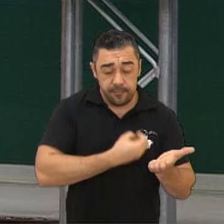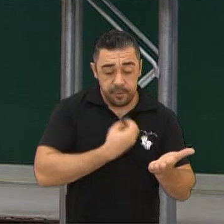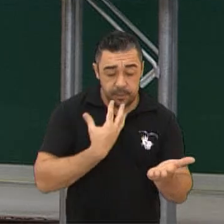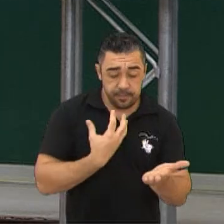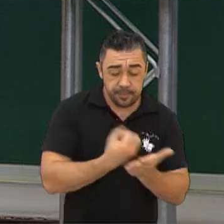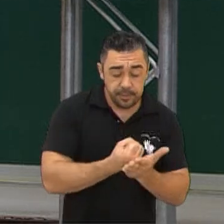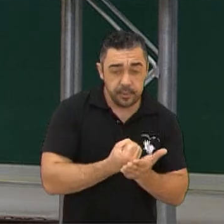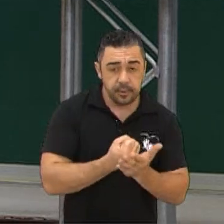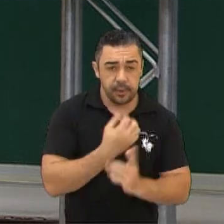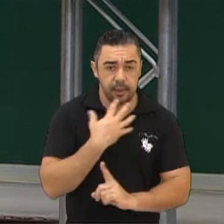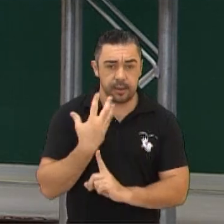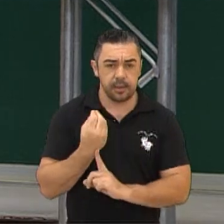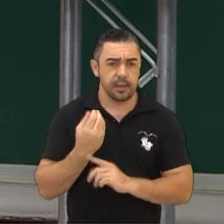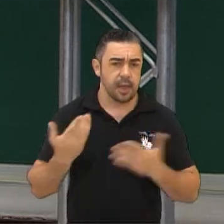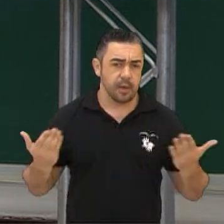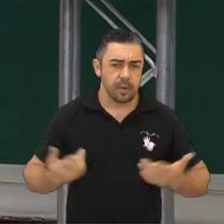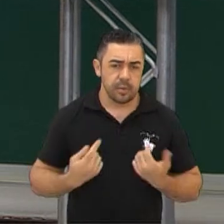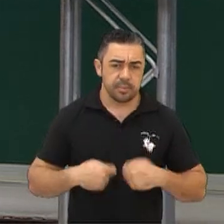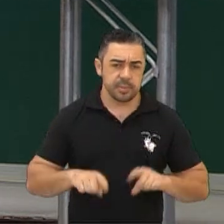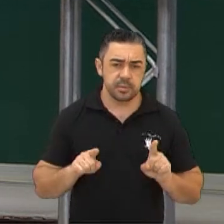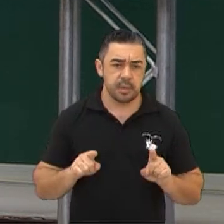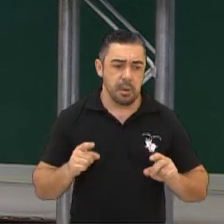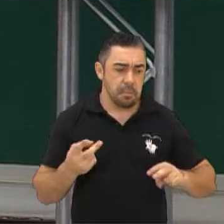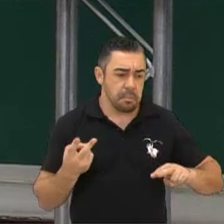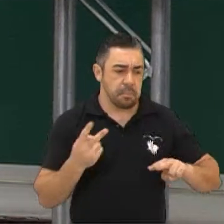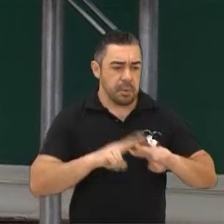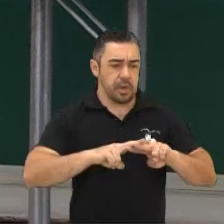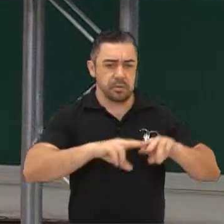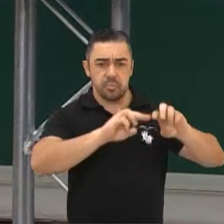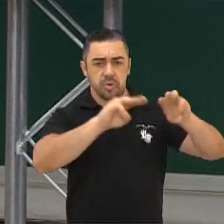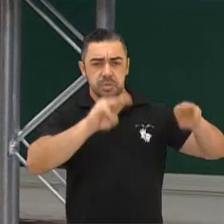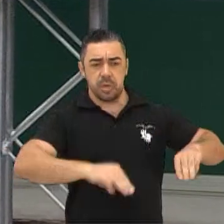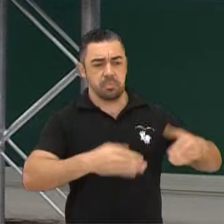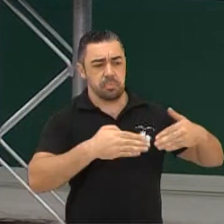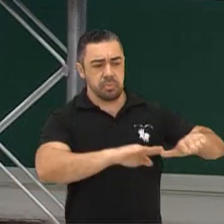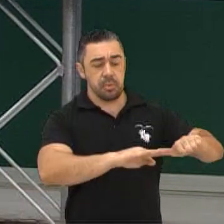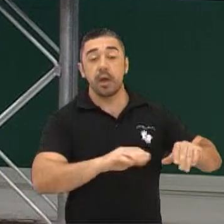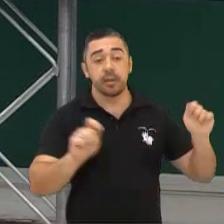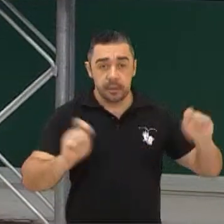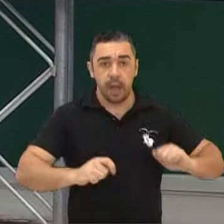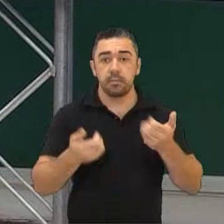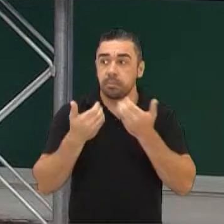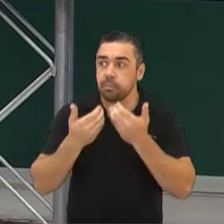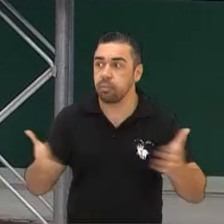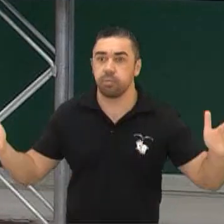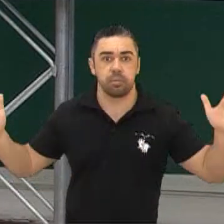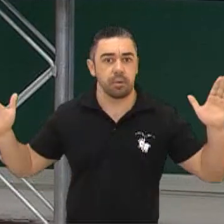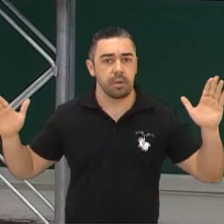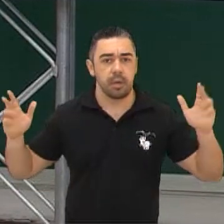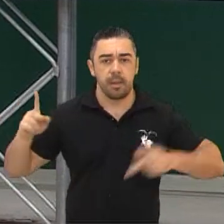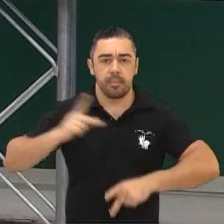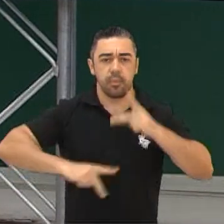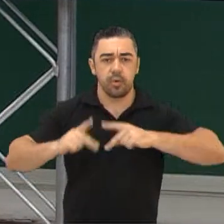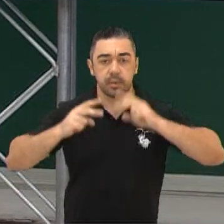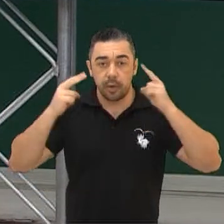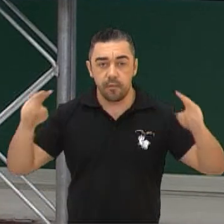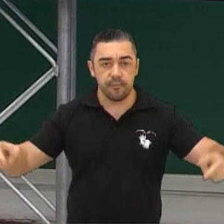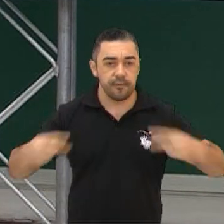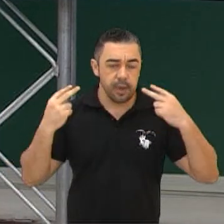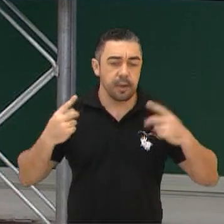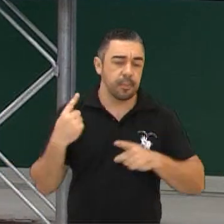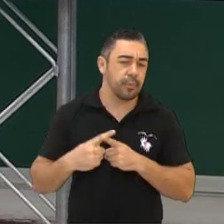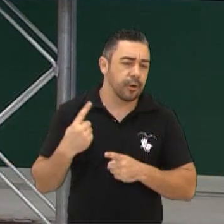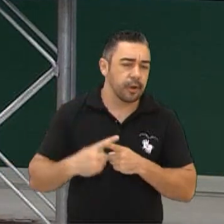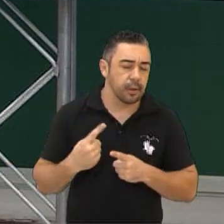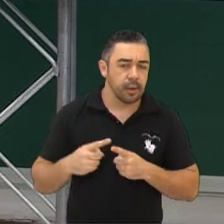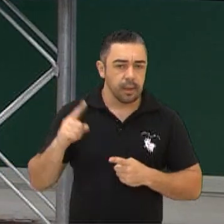concepção. Agora, a obra não precisa ficar mais presa nos museus e galerias. A obra pode ser feita, inclusive, publicamente, porque é trazido